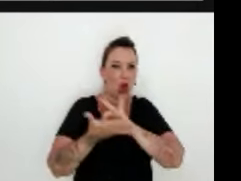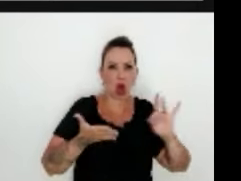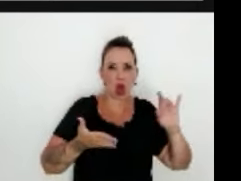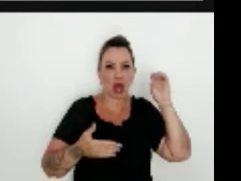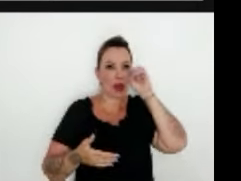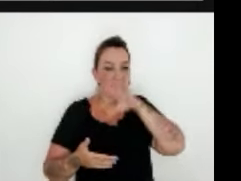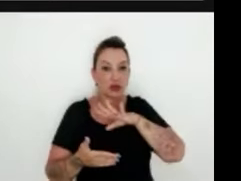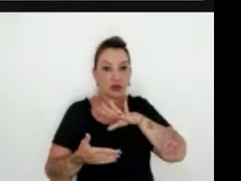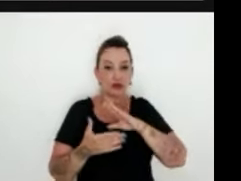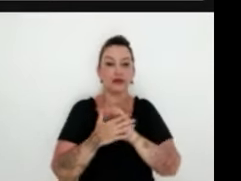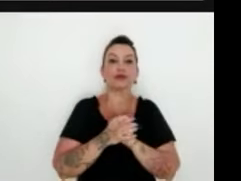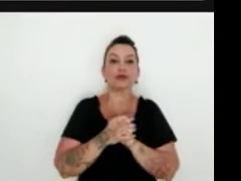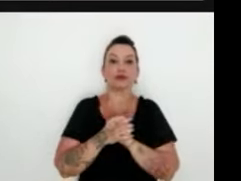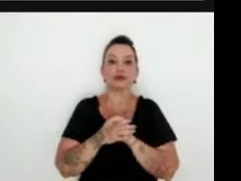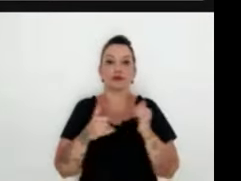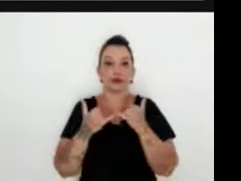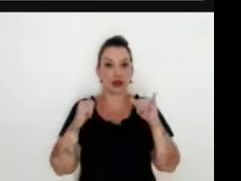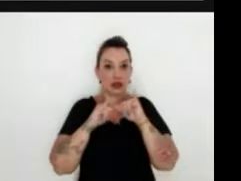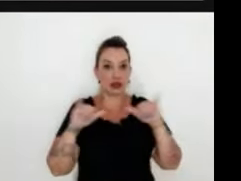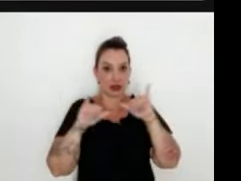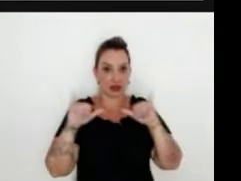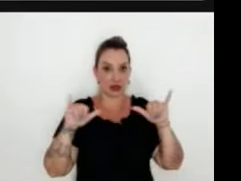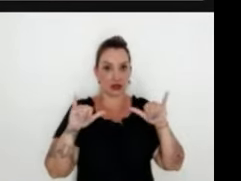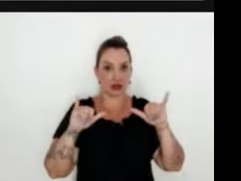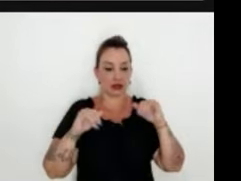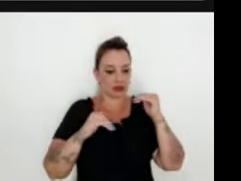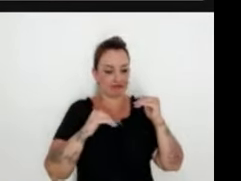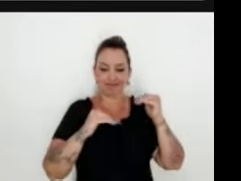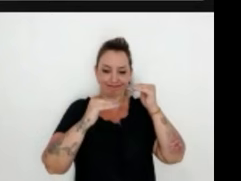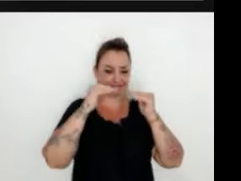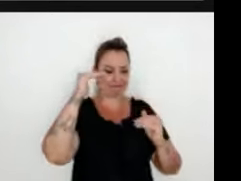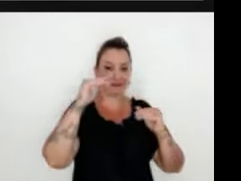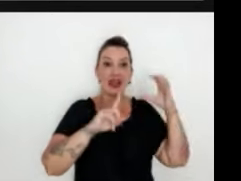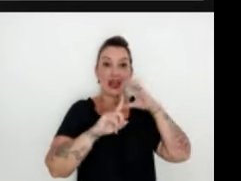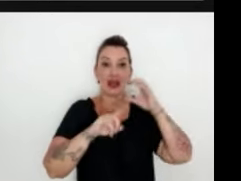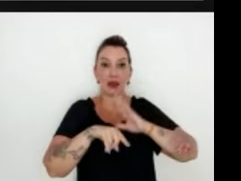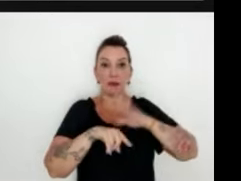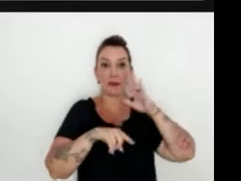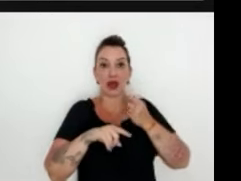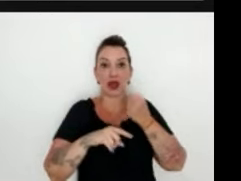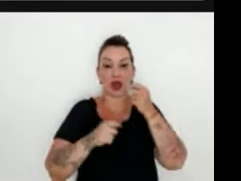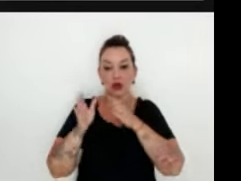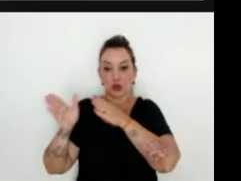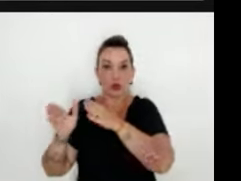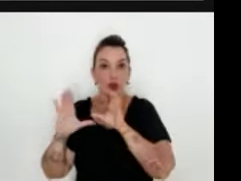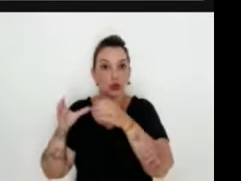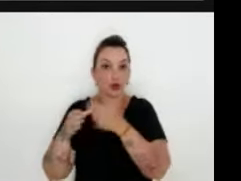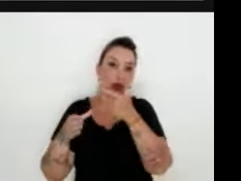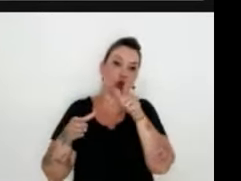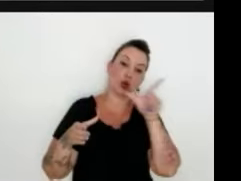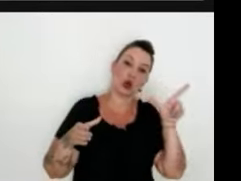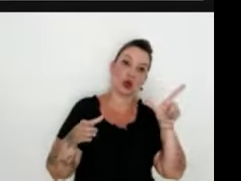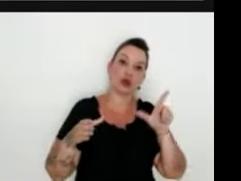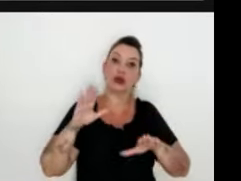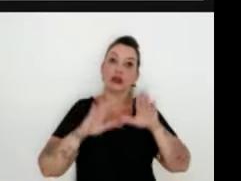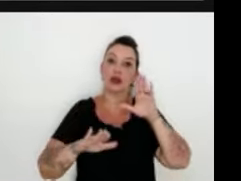fenômeno que se distribui bastante desigualmente, afetando mais alguns segmentos do que outros, dependendo, inclusive,